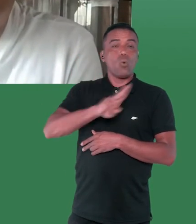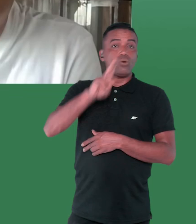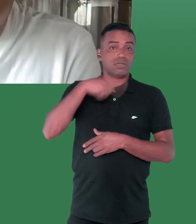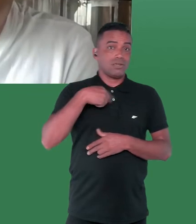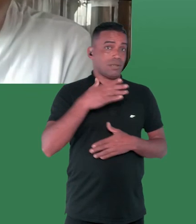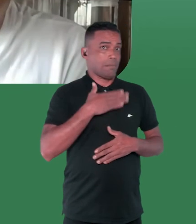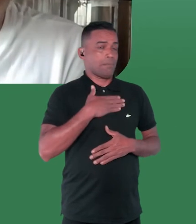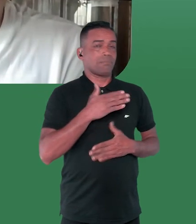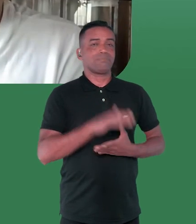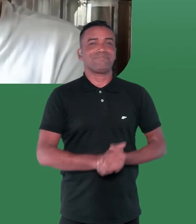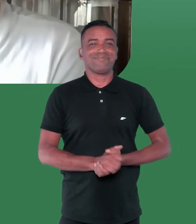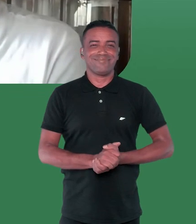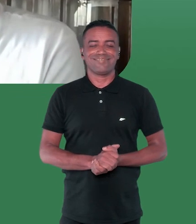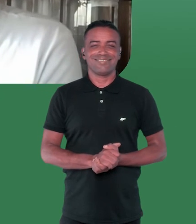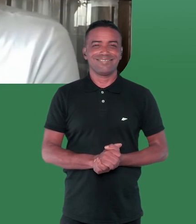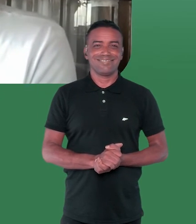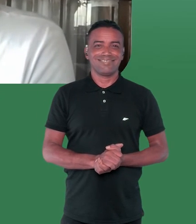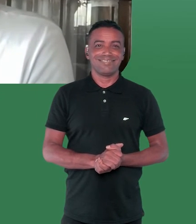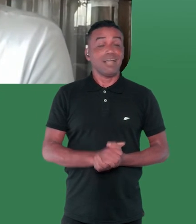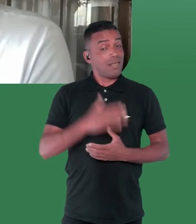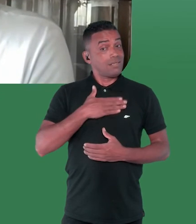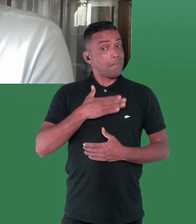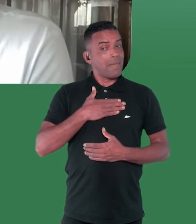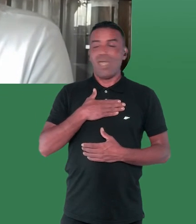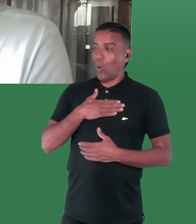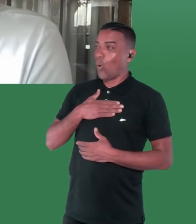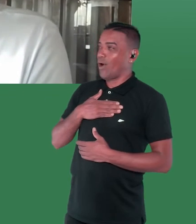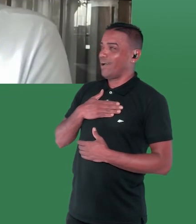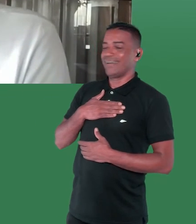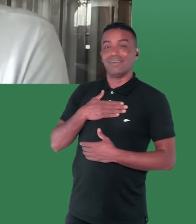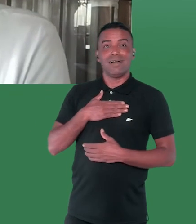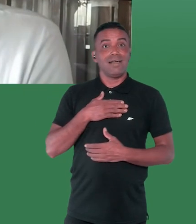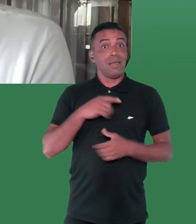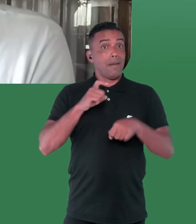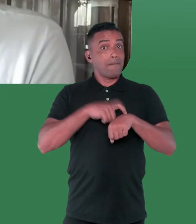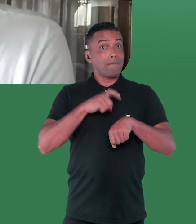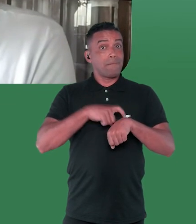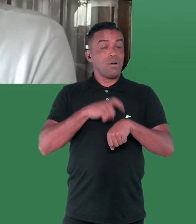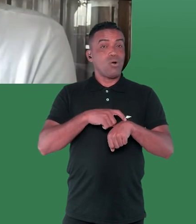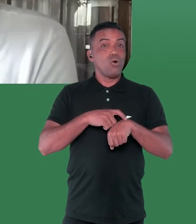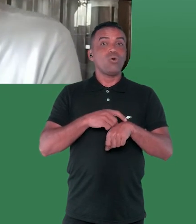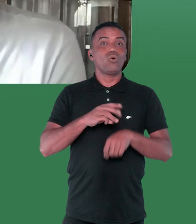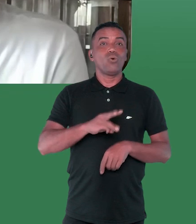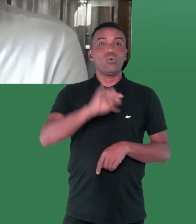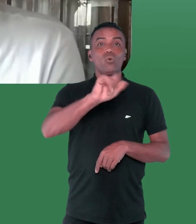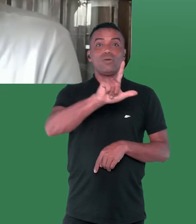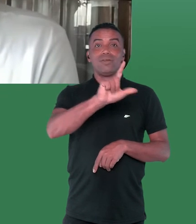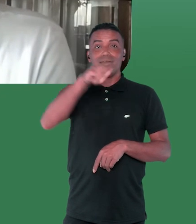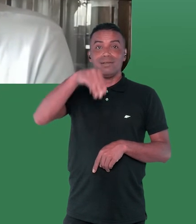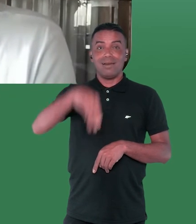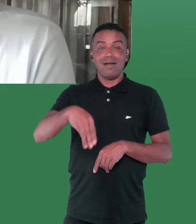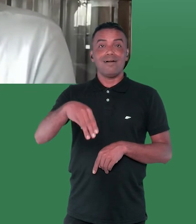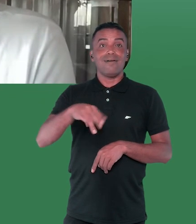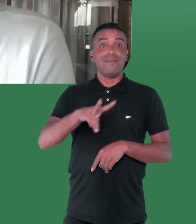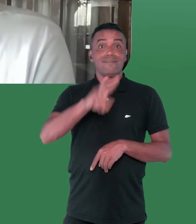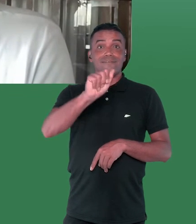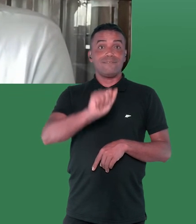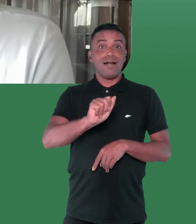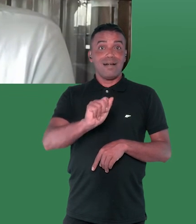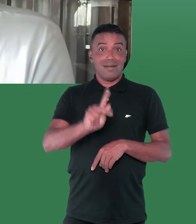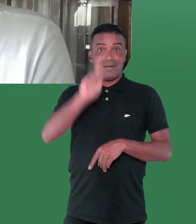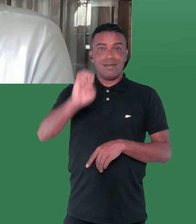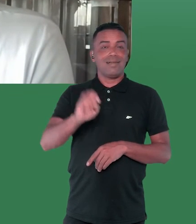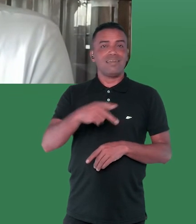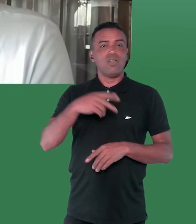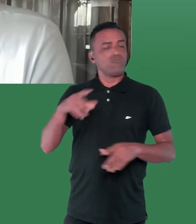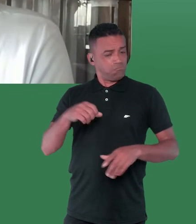lá, igualzinho. Vai lá, usa aquela que eu vou tomar conta desse aqui. Esse aqui é meu. Daí a pouco estava o William Vac gravando para o